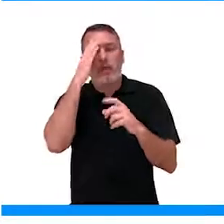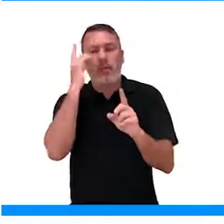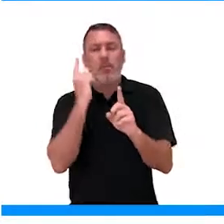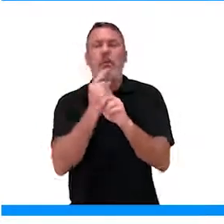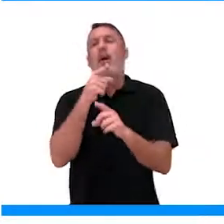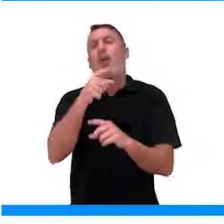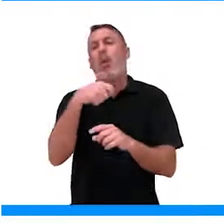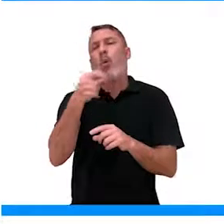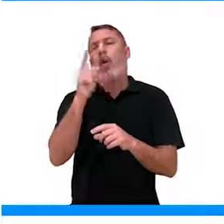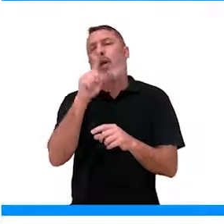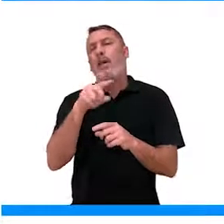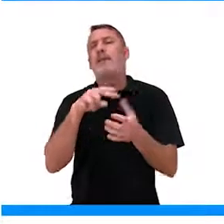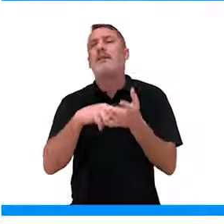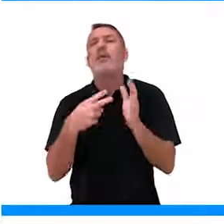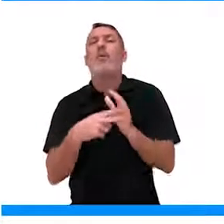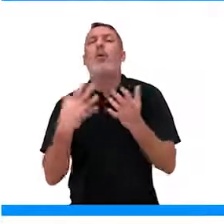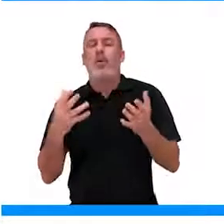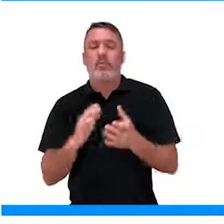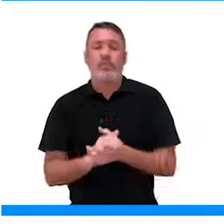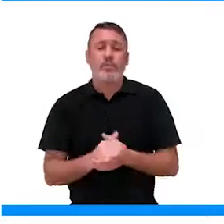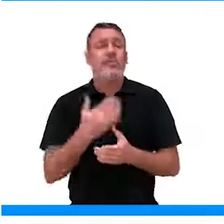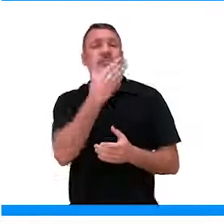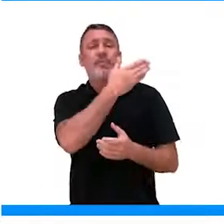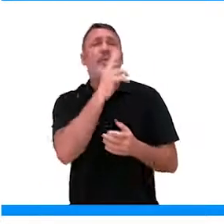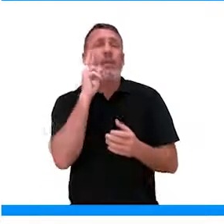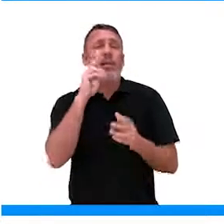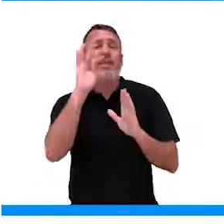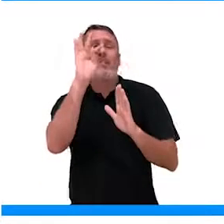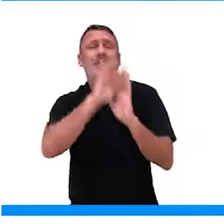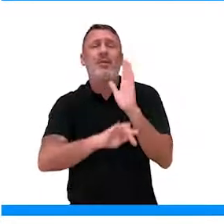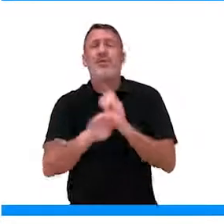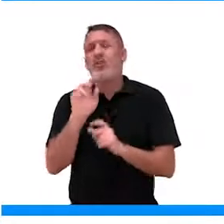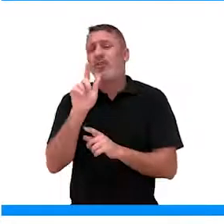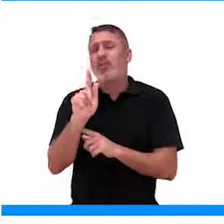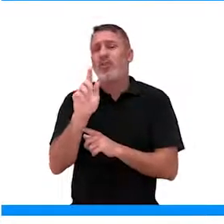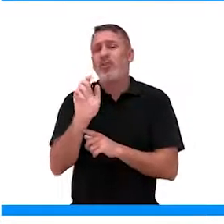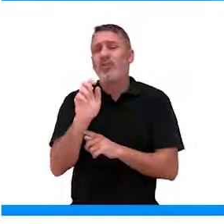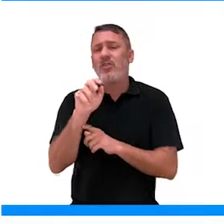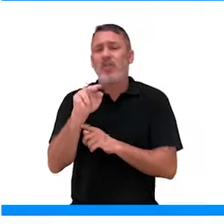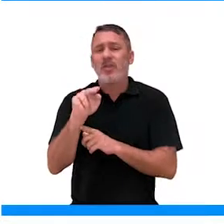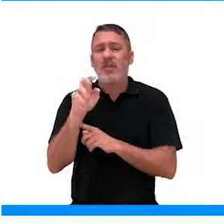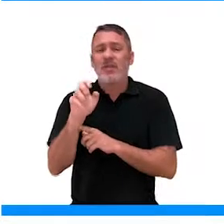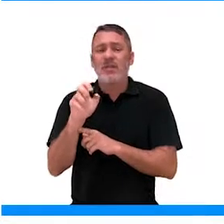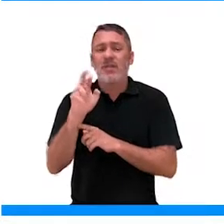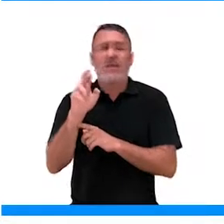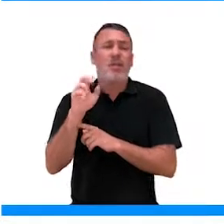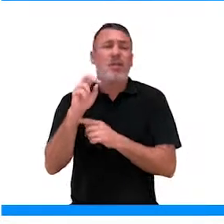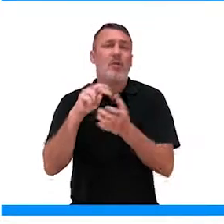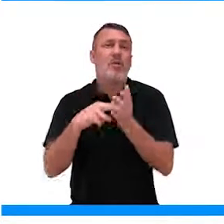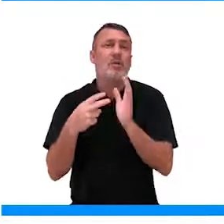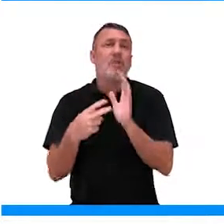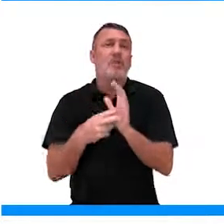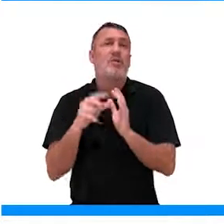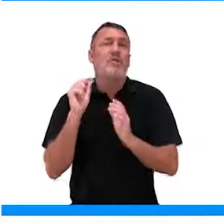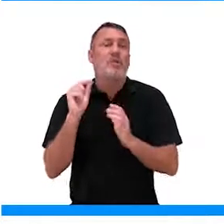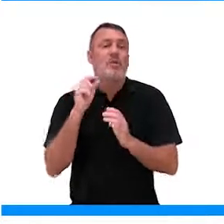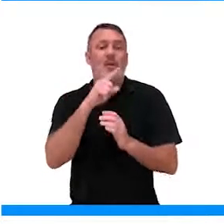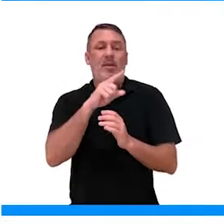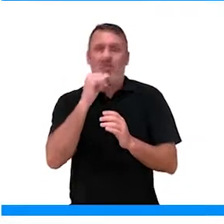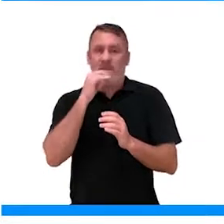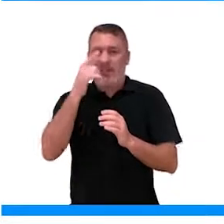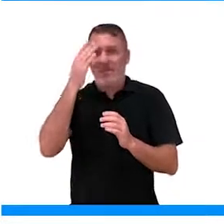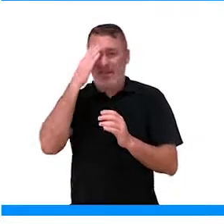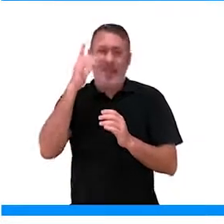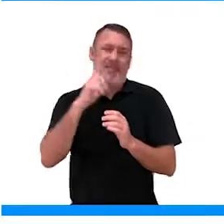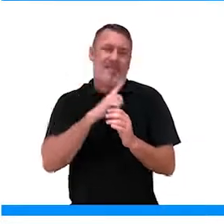importante identificar os gêneros textuais. O que é um gênero textual? Se a gente for pensar, existe o gênero musical, né? Aí a gente entra